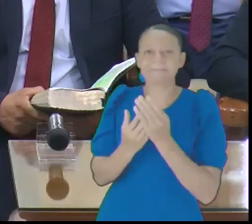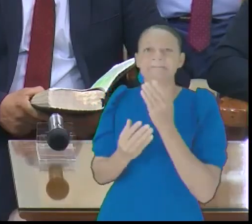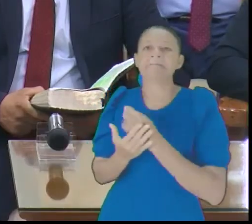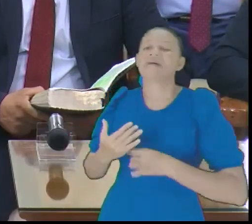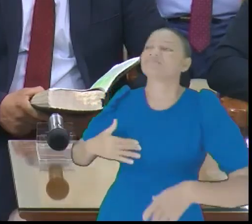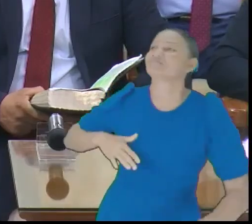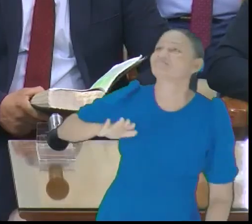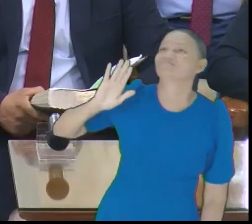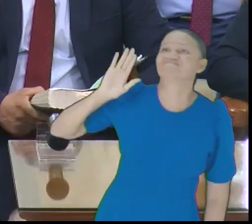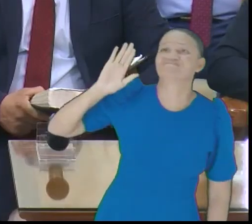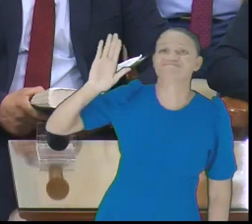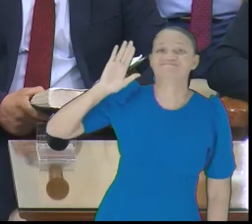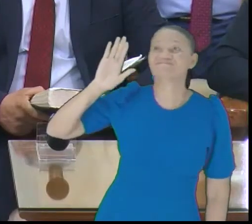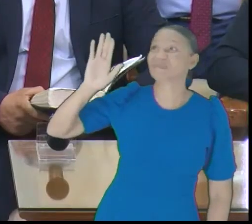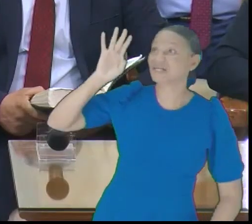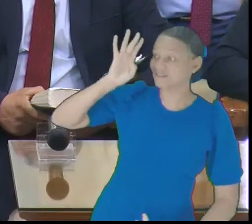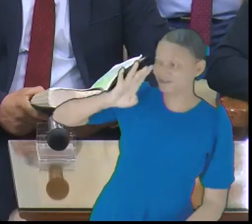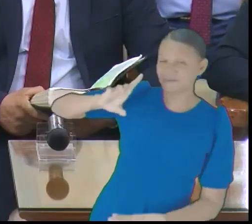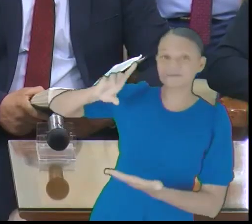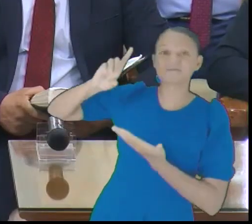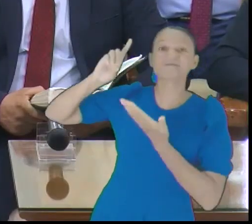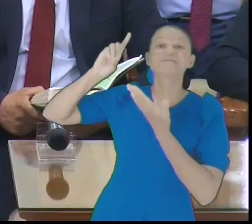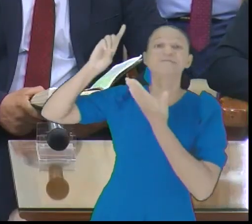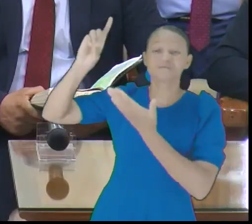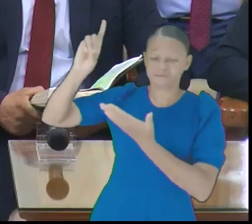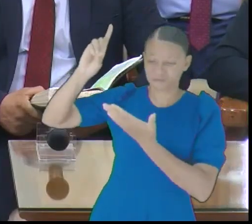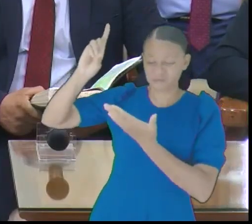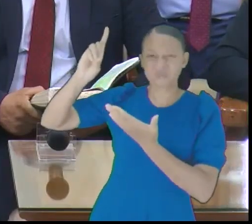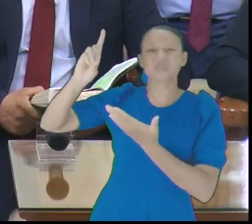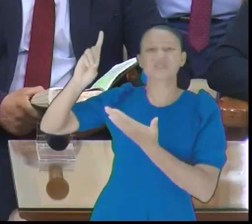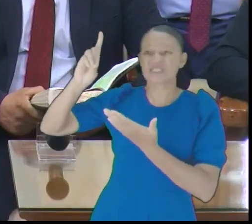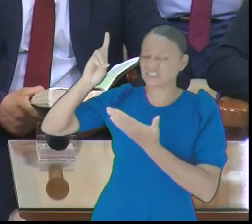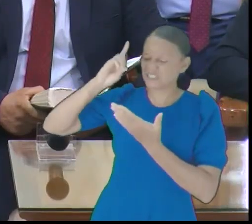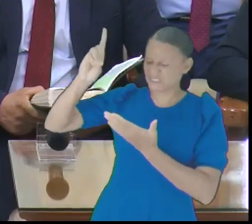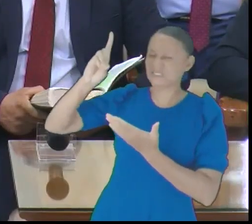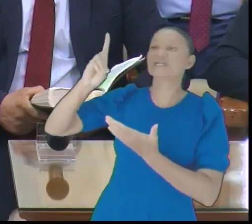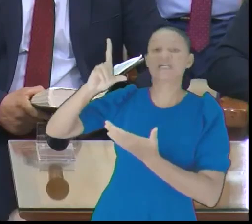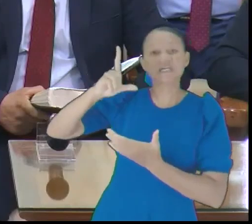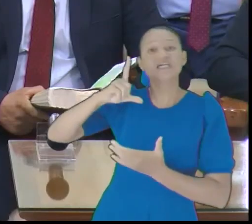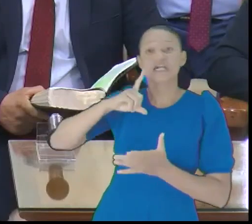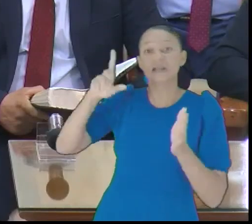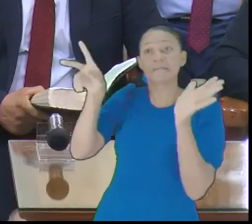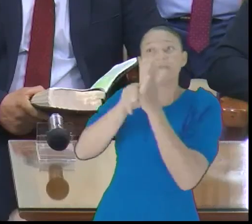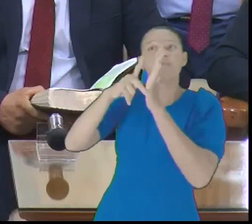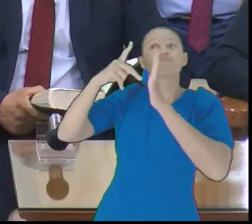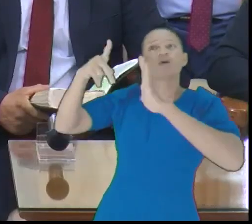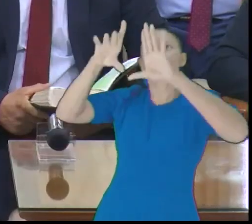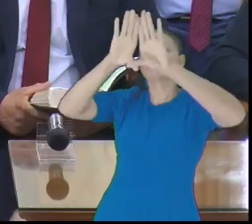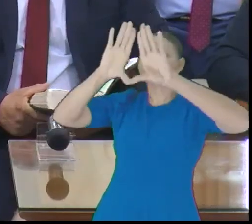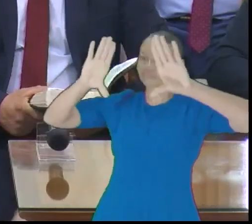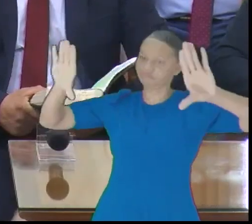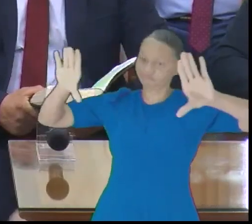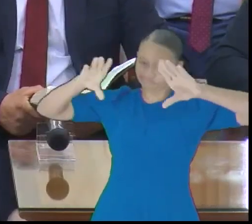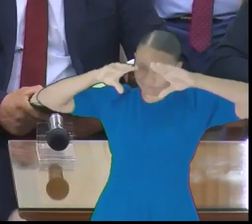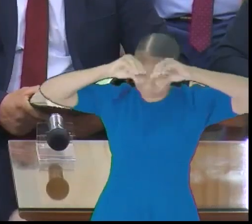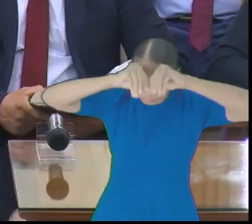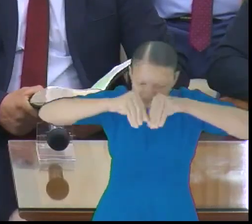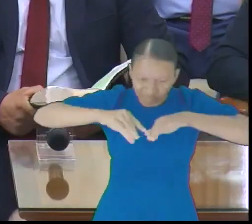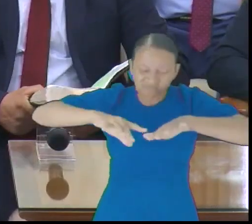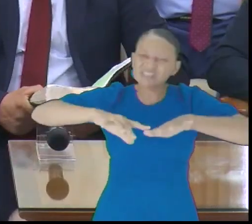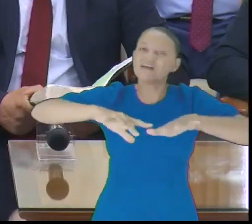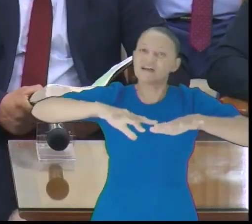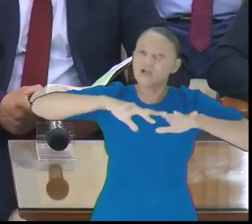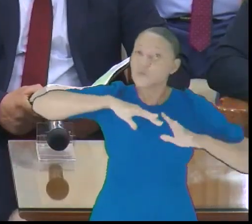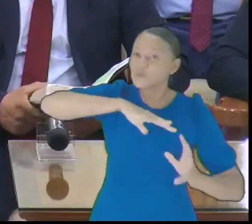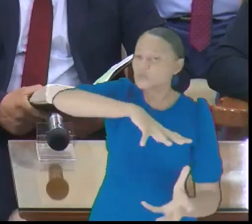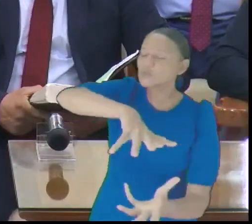céu, para o Deus que é o possuidor do céu e da terra, já me rendi a ele